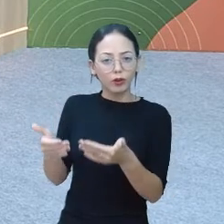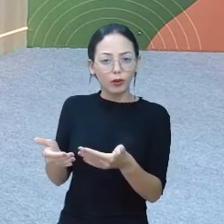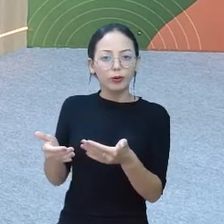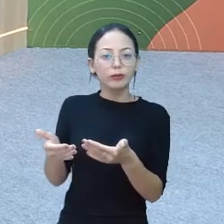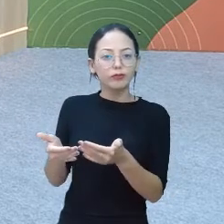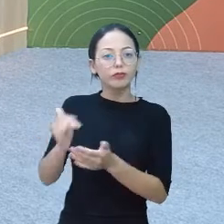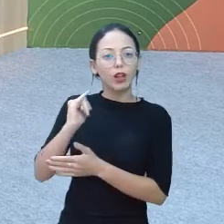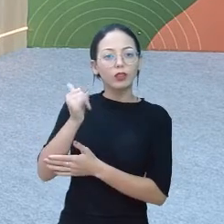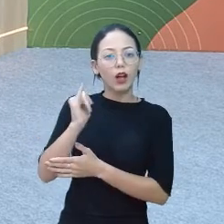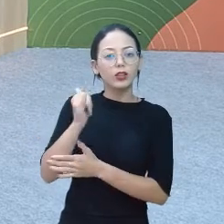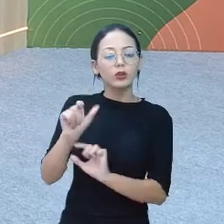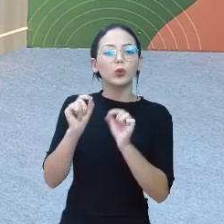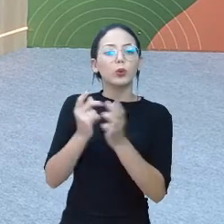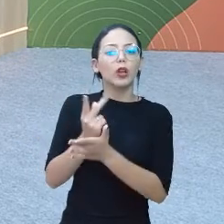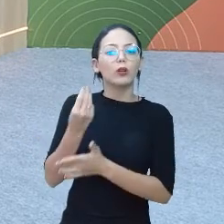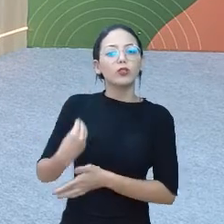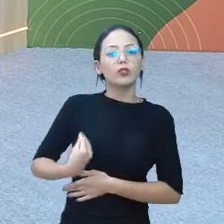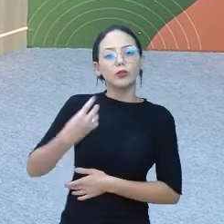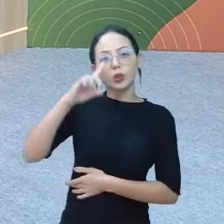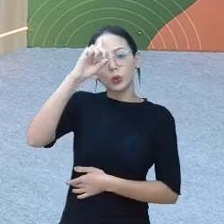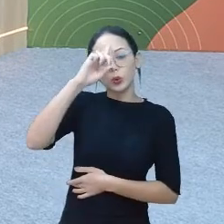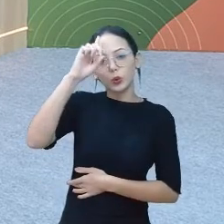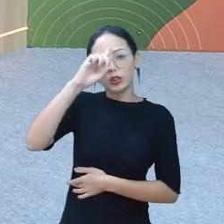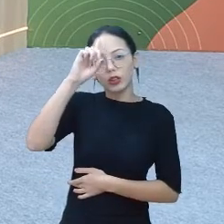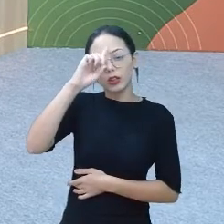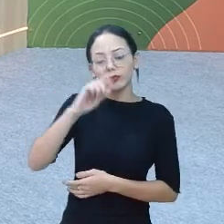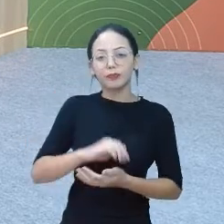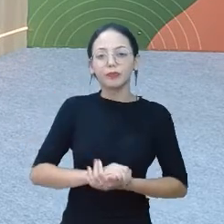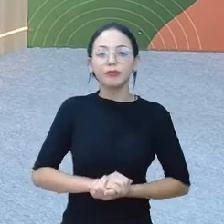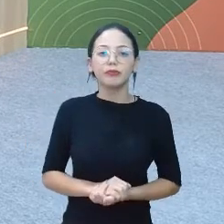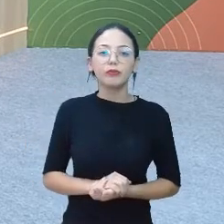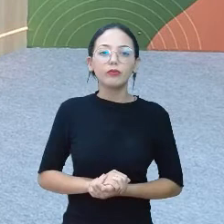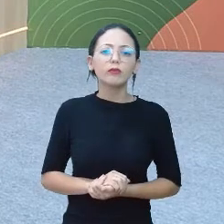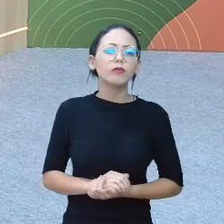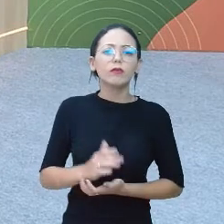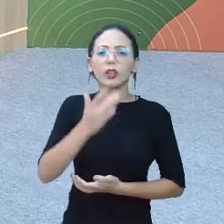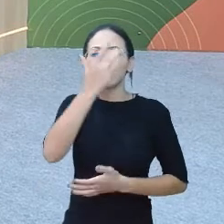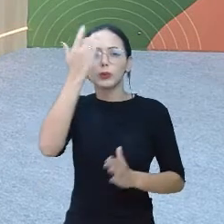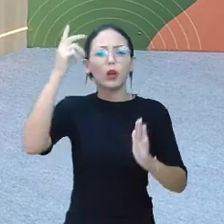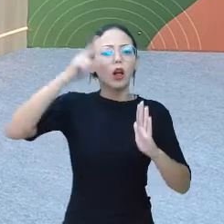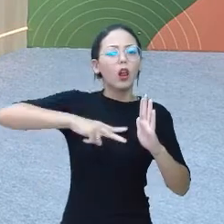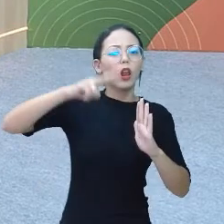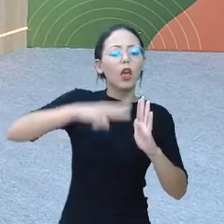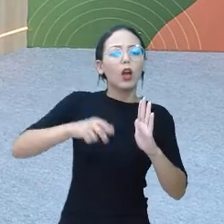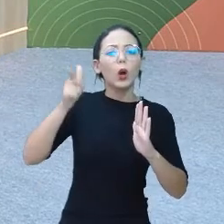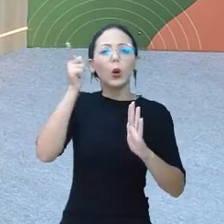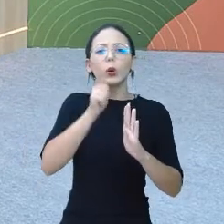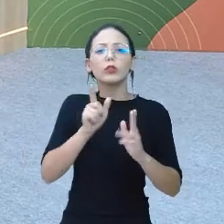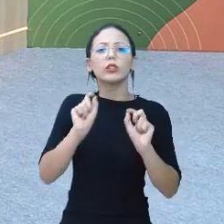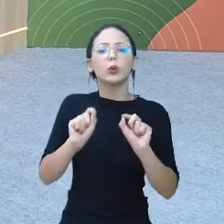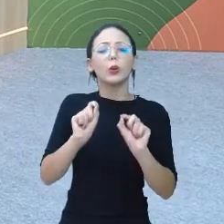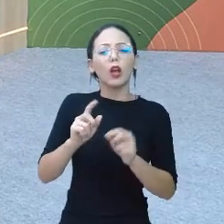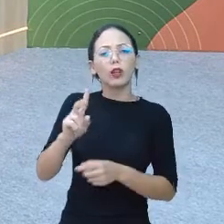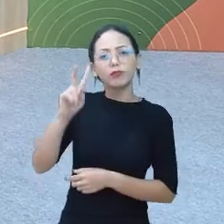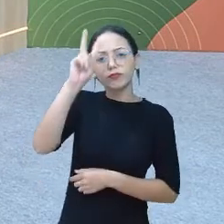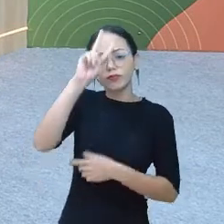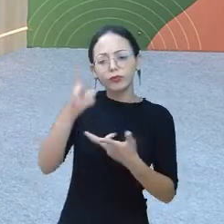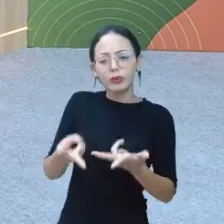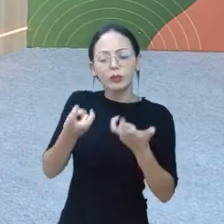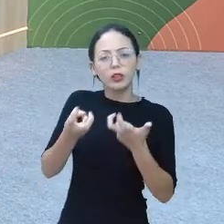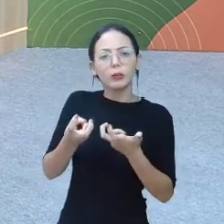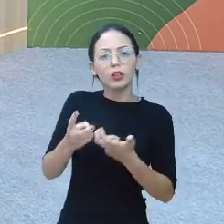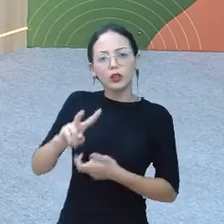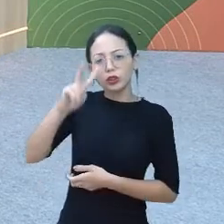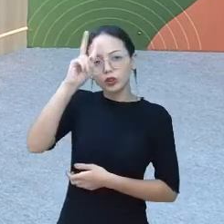à narração do que acontece no dia a dia, para que o leitor consiga se identificar com aquela história, né? Então, é muito